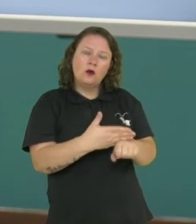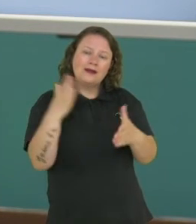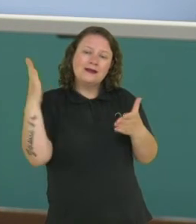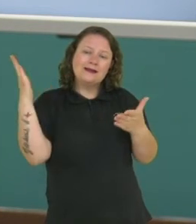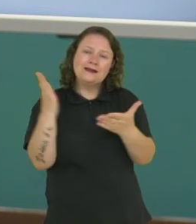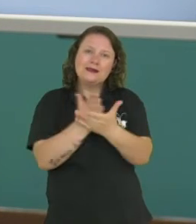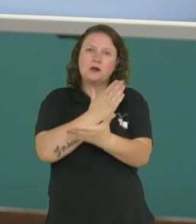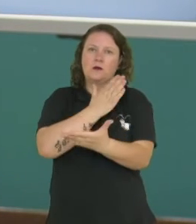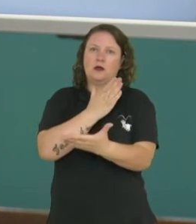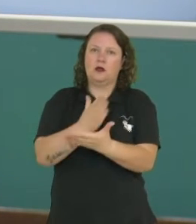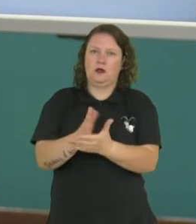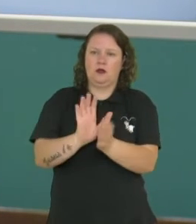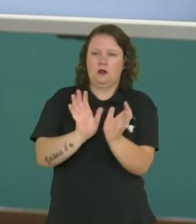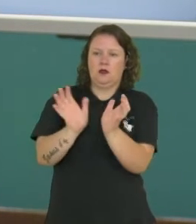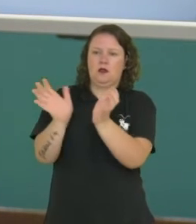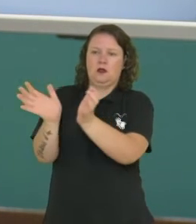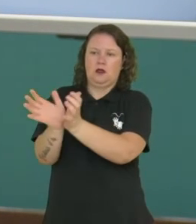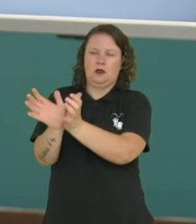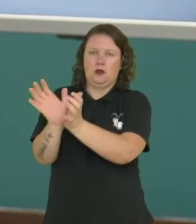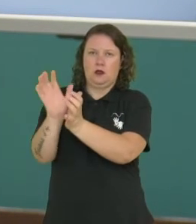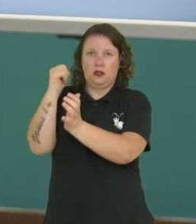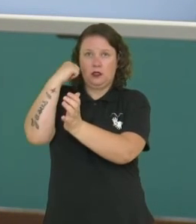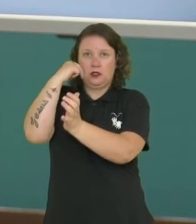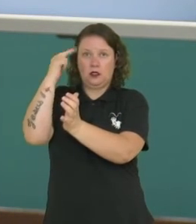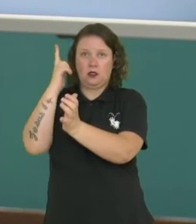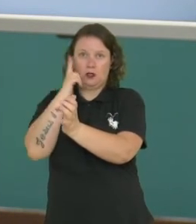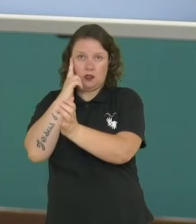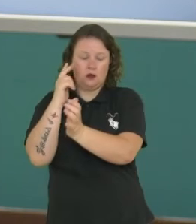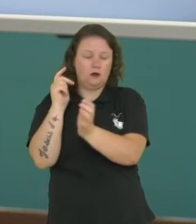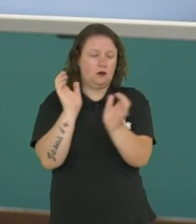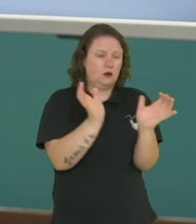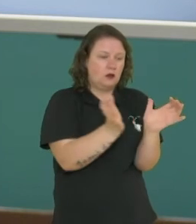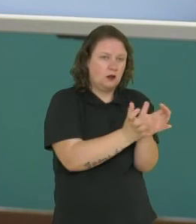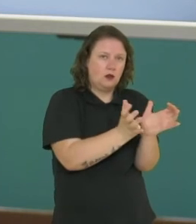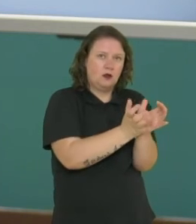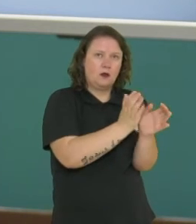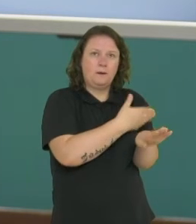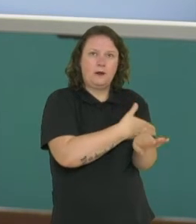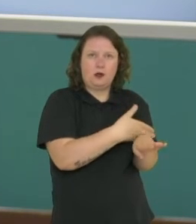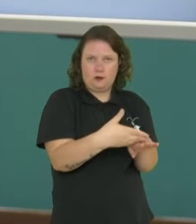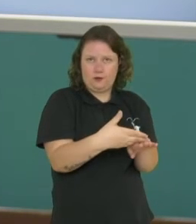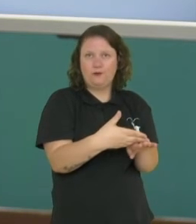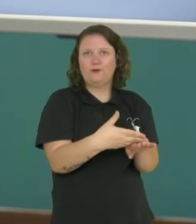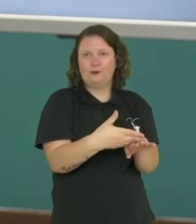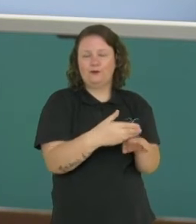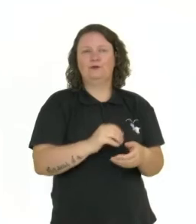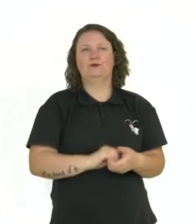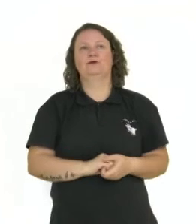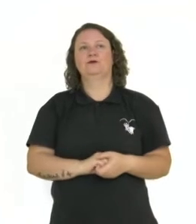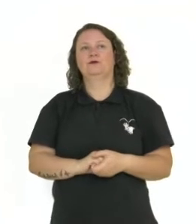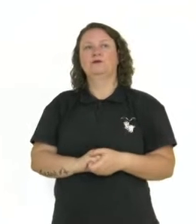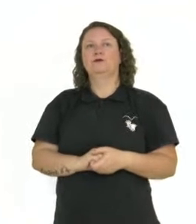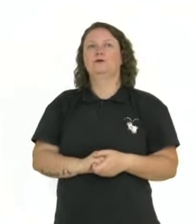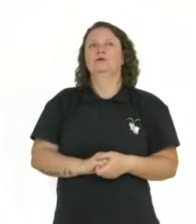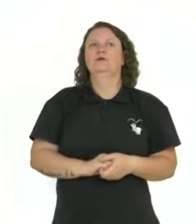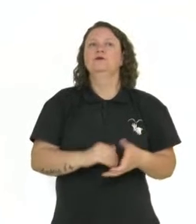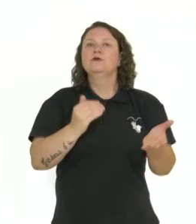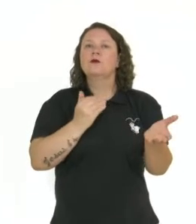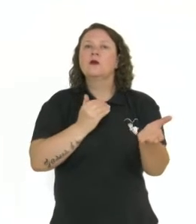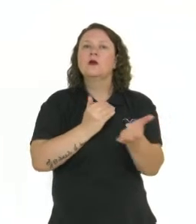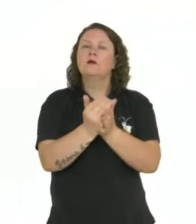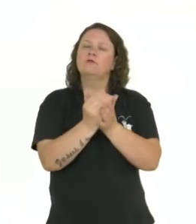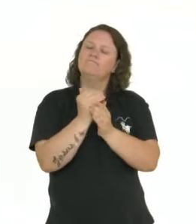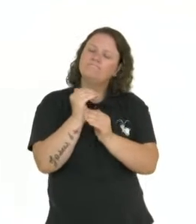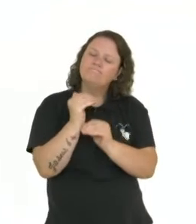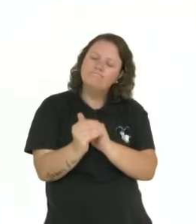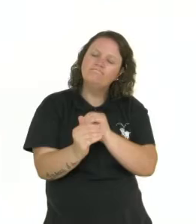negros. Então, esse é um tipo de regime altamente injusto. Bom, e a África então começou então um processo,